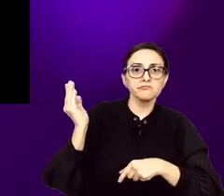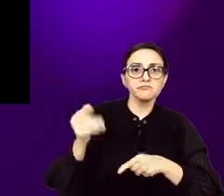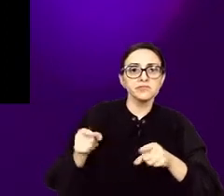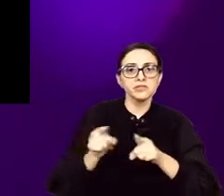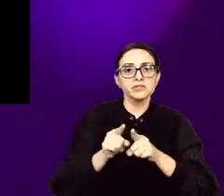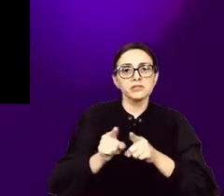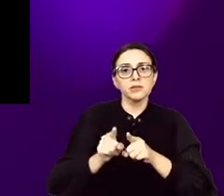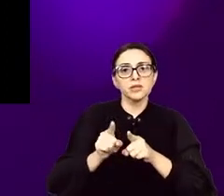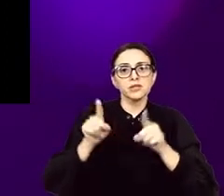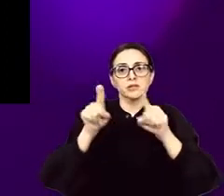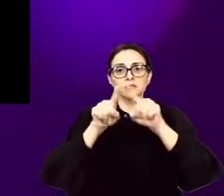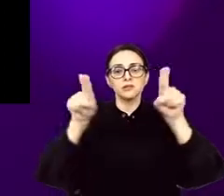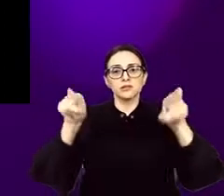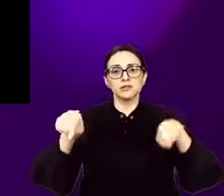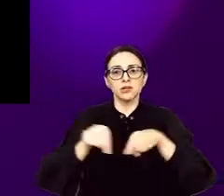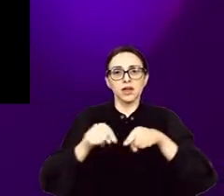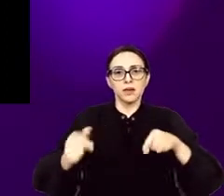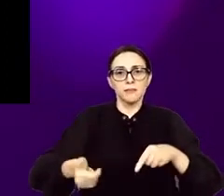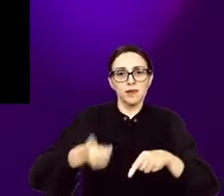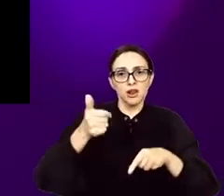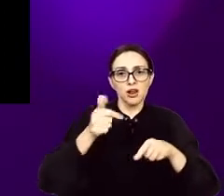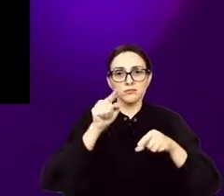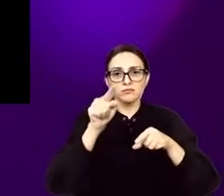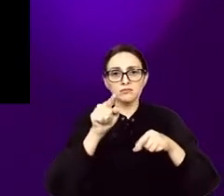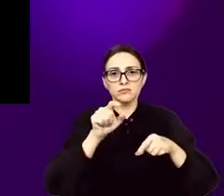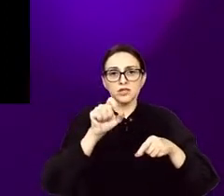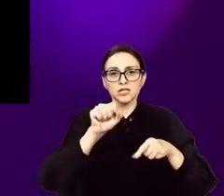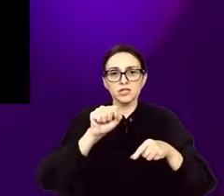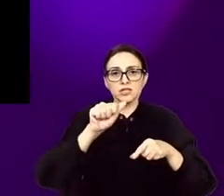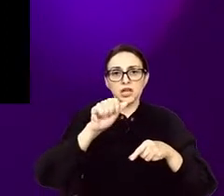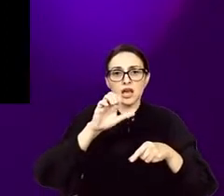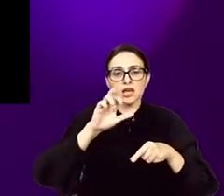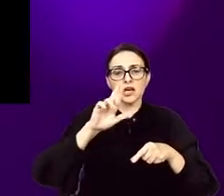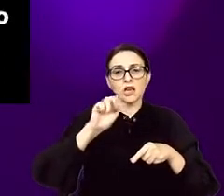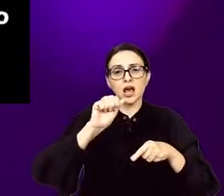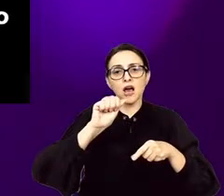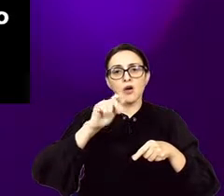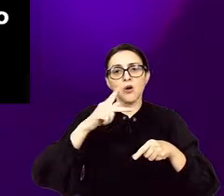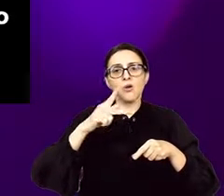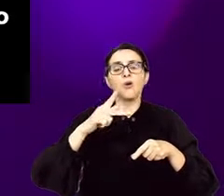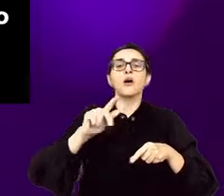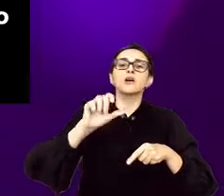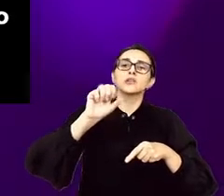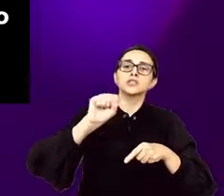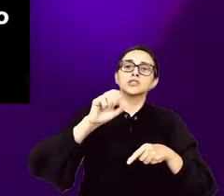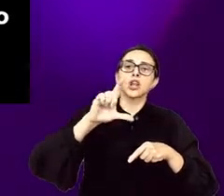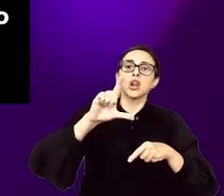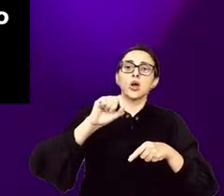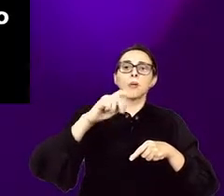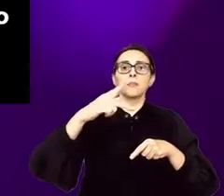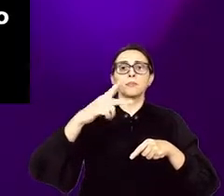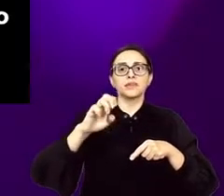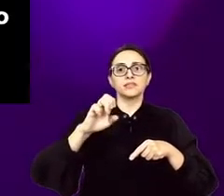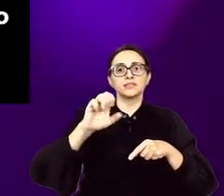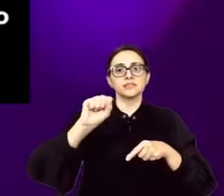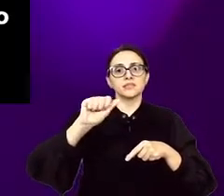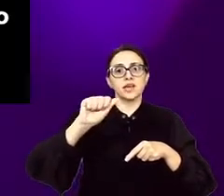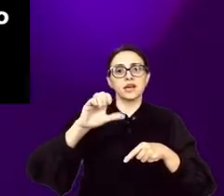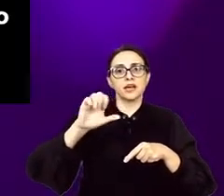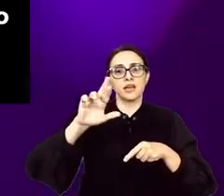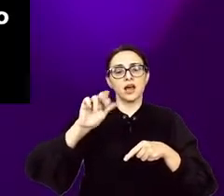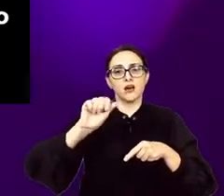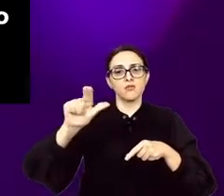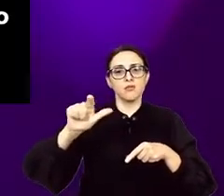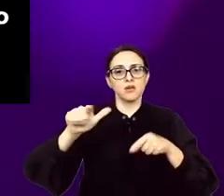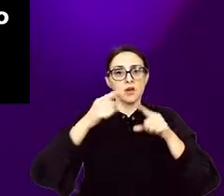gente quer, a gente prefere isso aqui, tá o tilt pélvico, mas a gente normalmente escolhe o slope sacral, coloca os números aqui, né, e a gente está vendo aqui, depois,